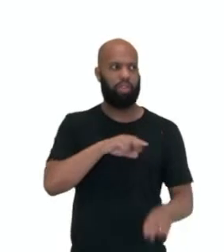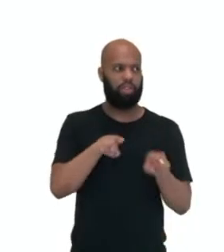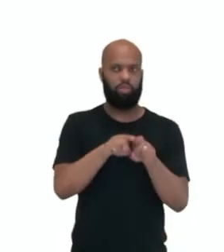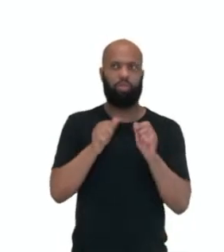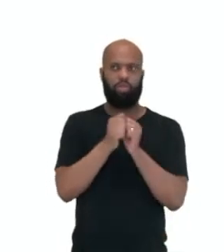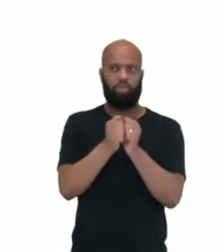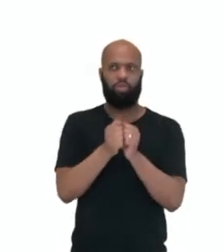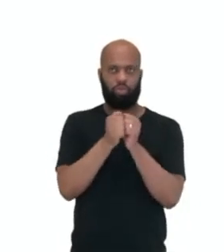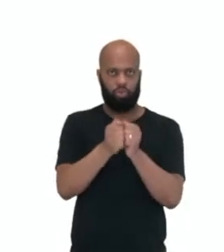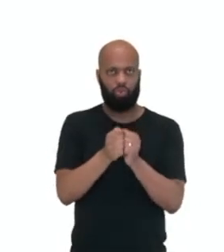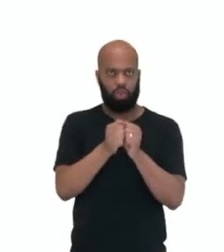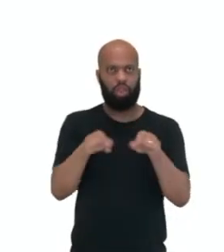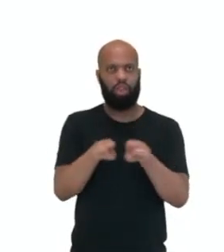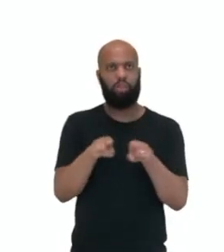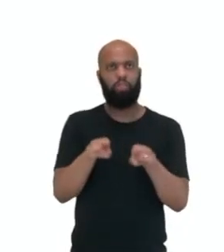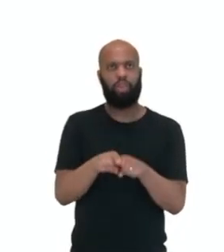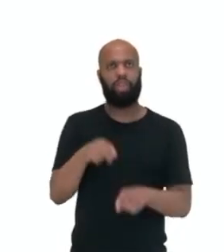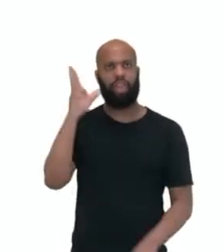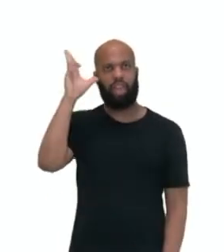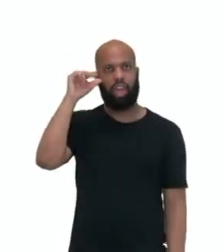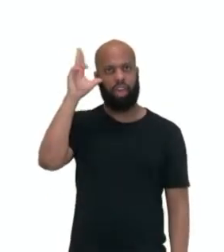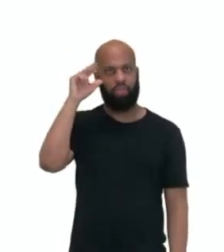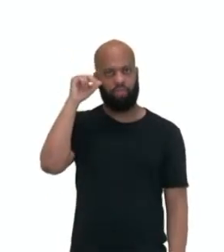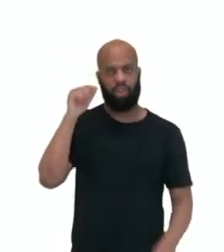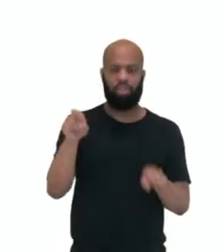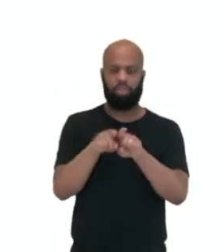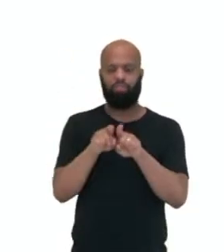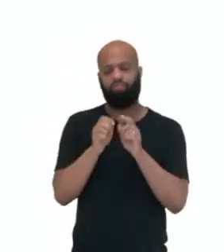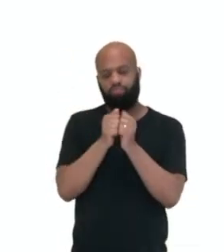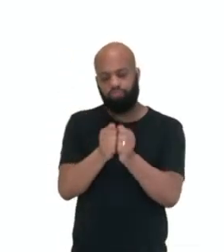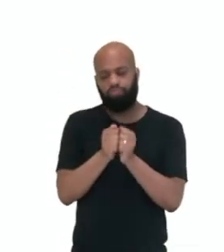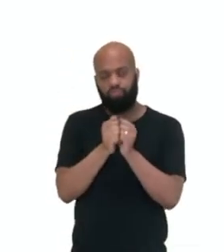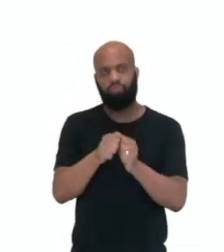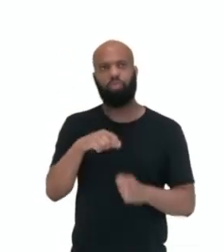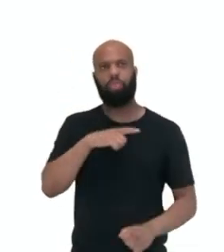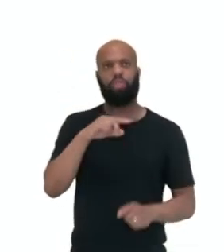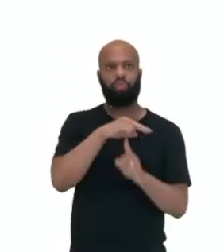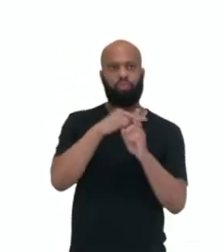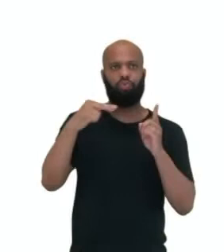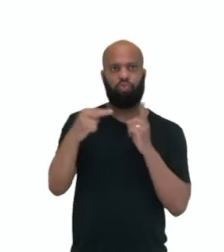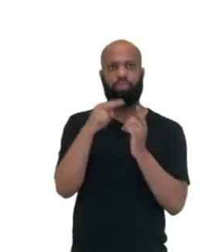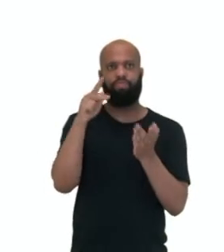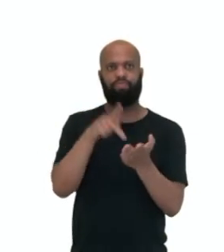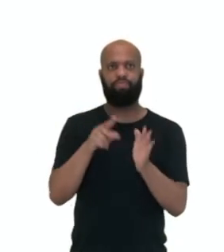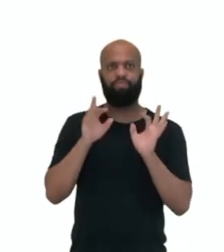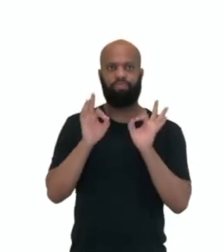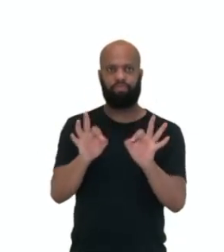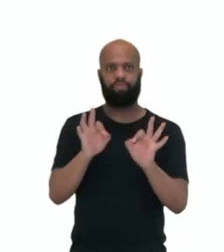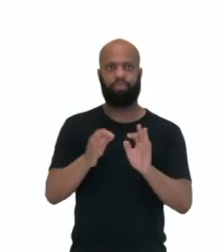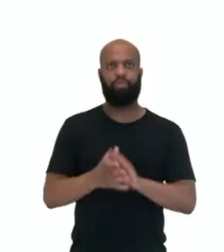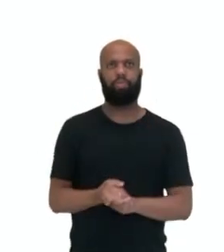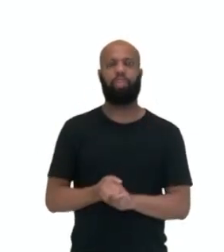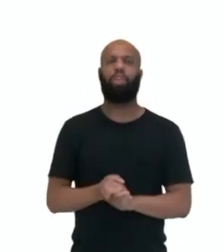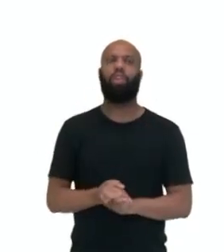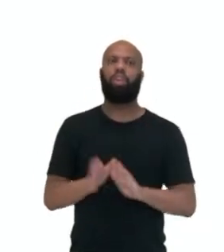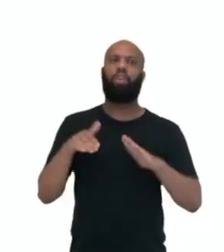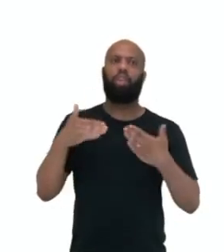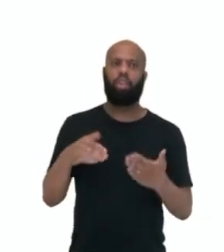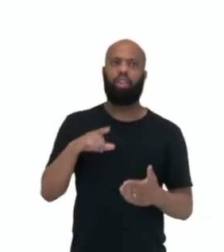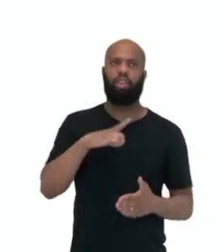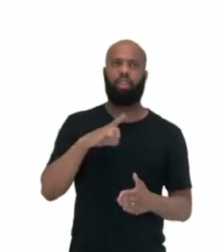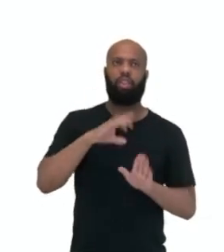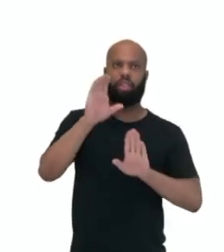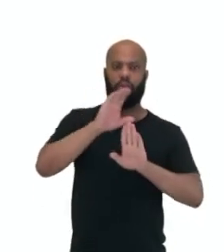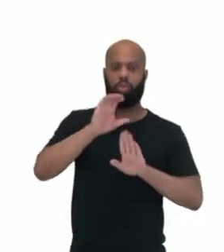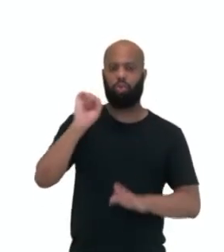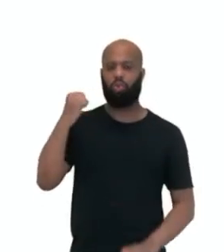de Sancho Panza, seu fiel amigo e companheiro, que tem uma visão mais realista. No